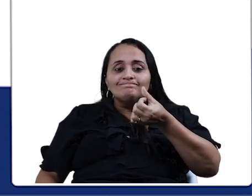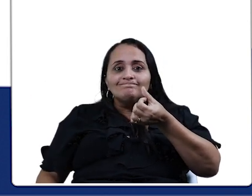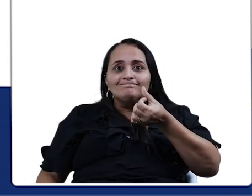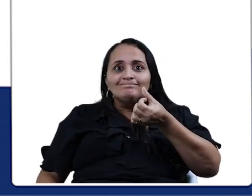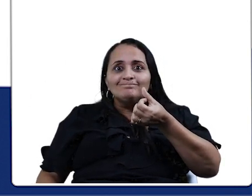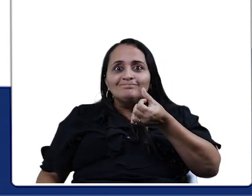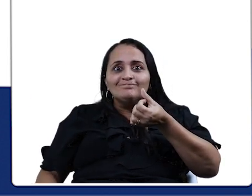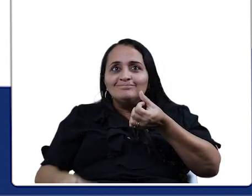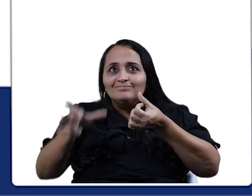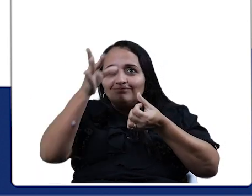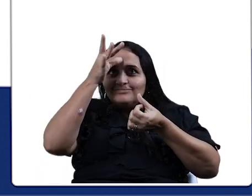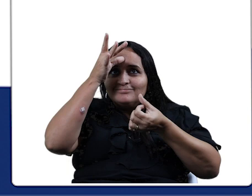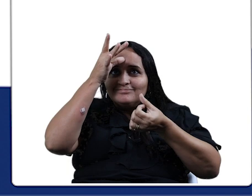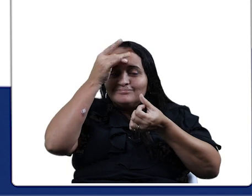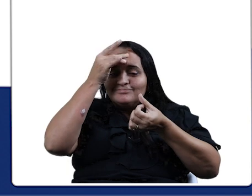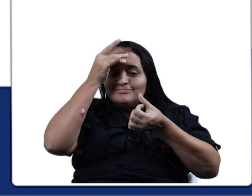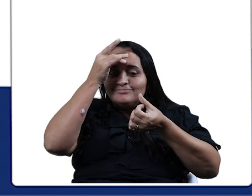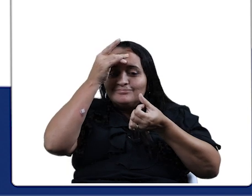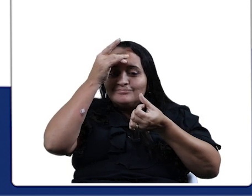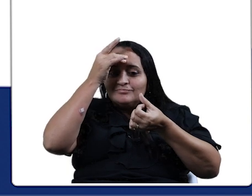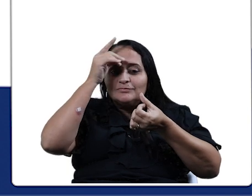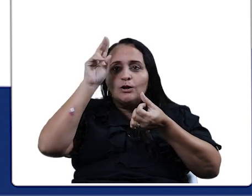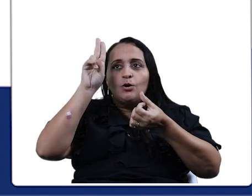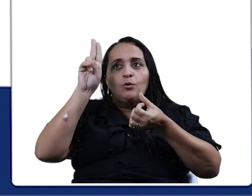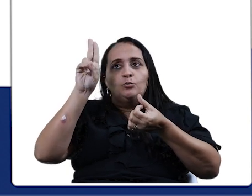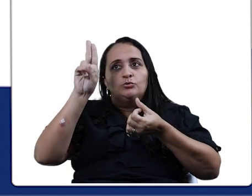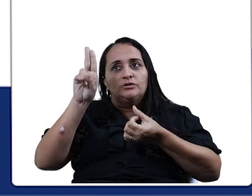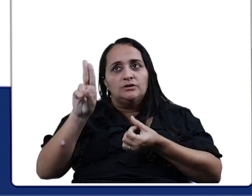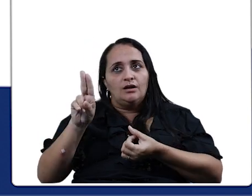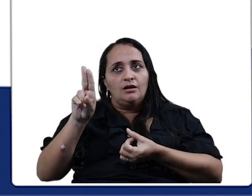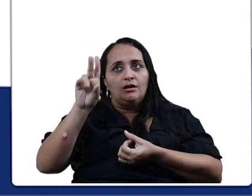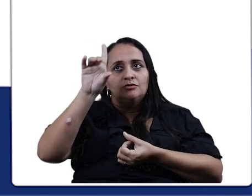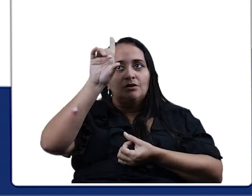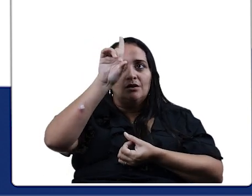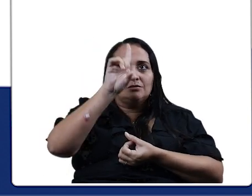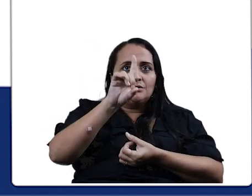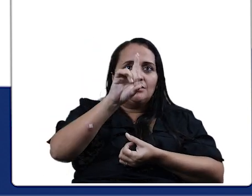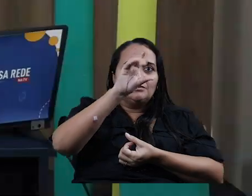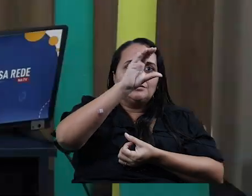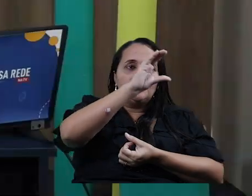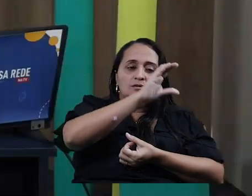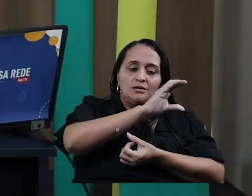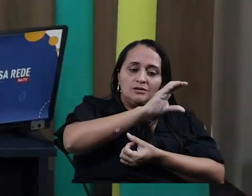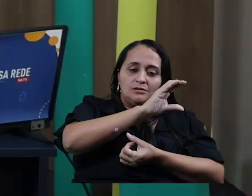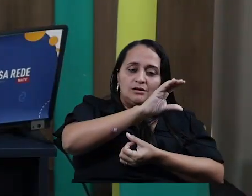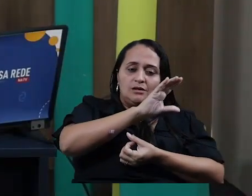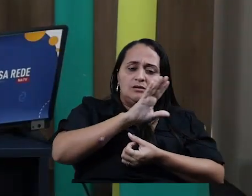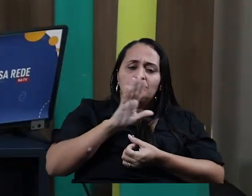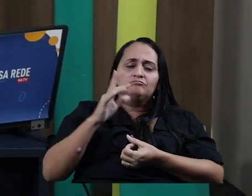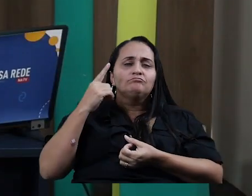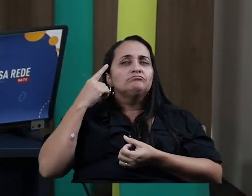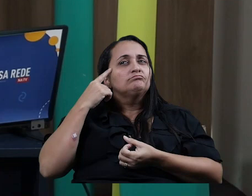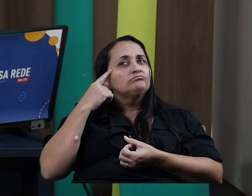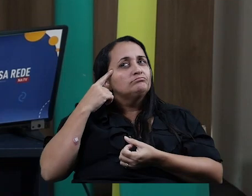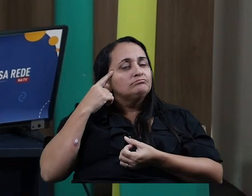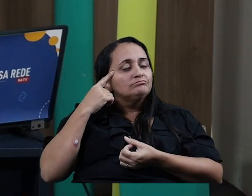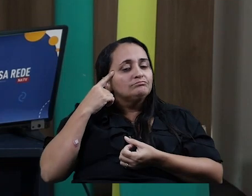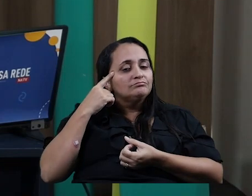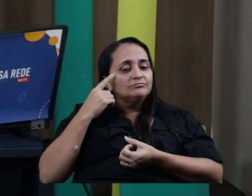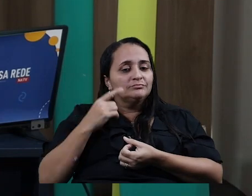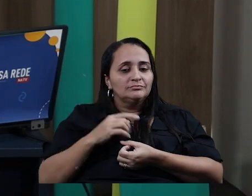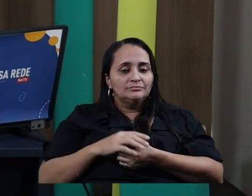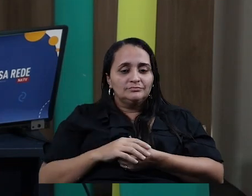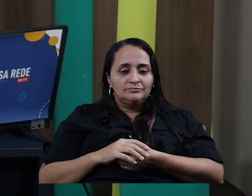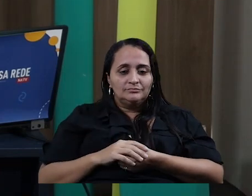a ordem. Primeiro vem unidade, dezena e centena. Então, se a gente for olhar aqui,